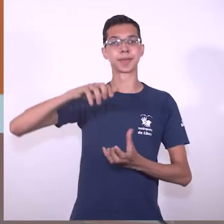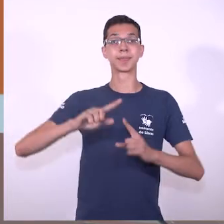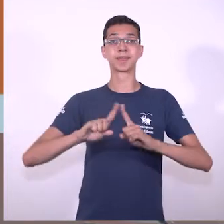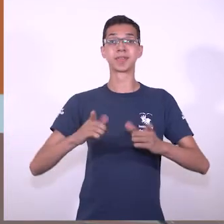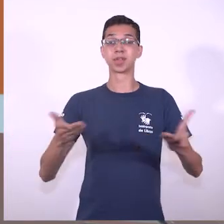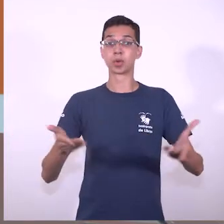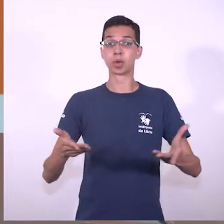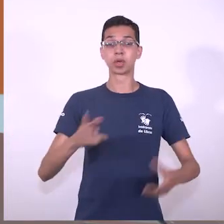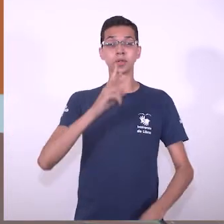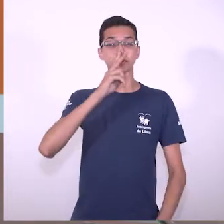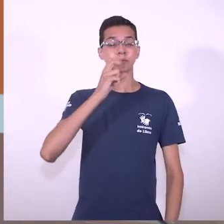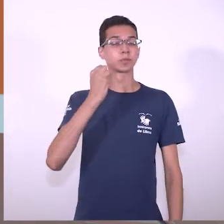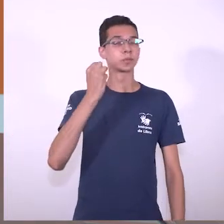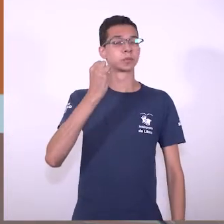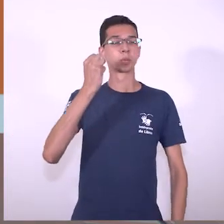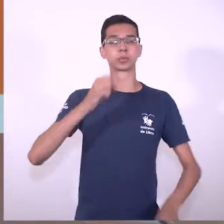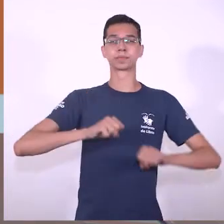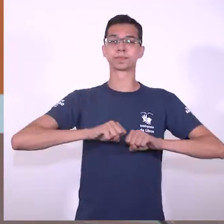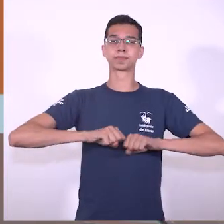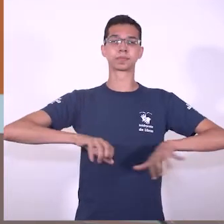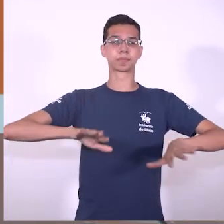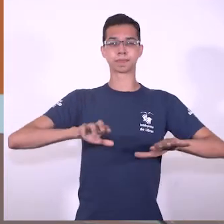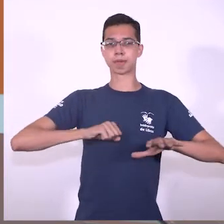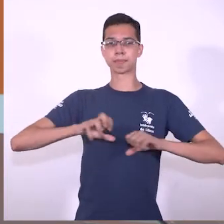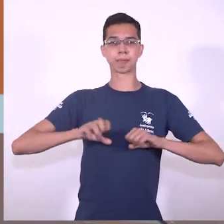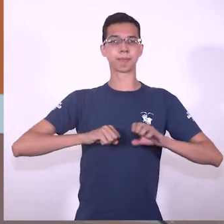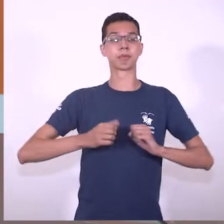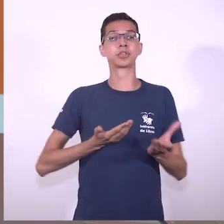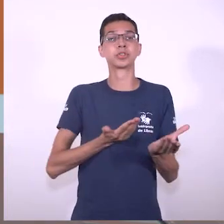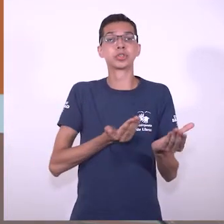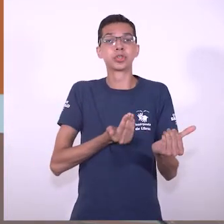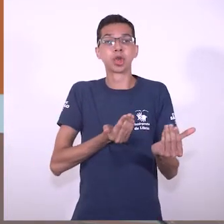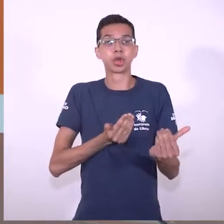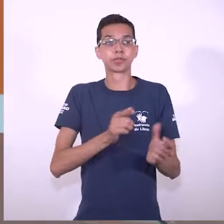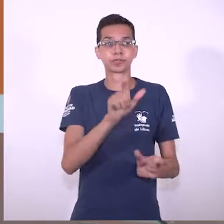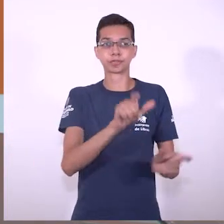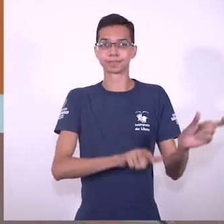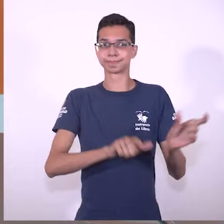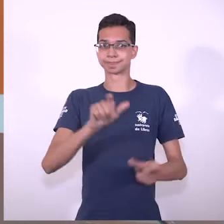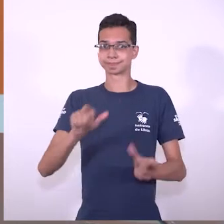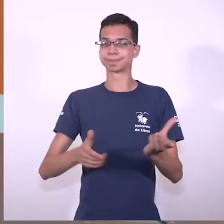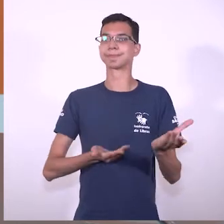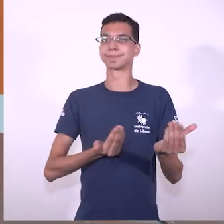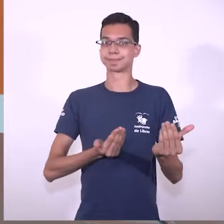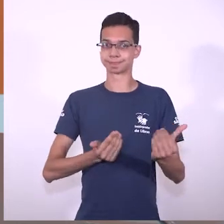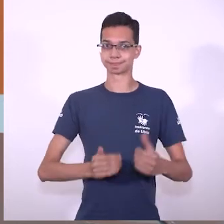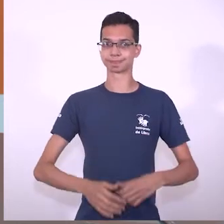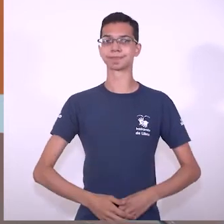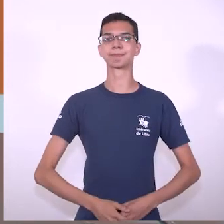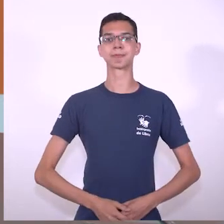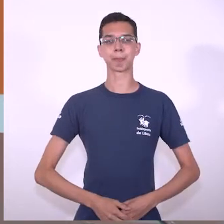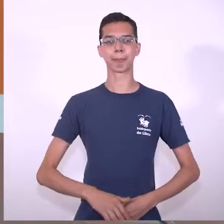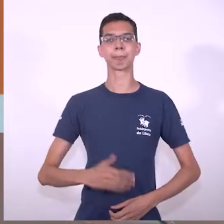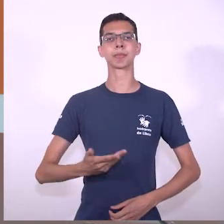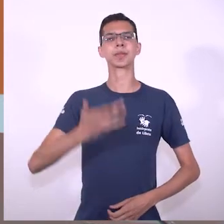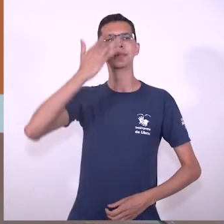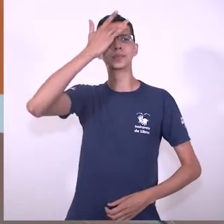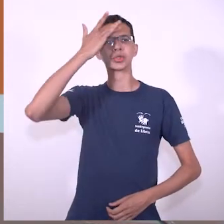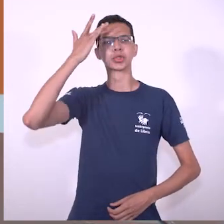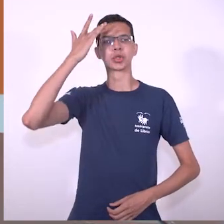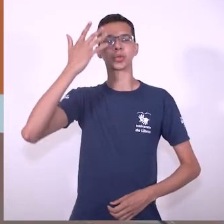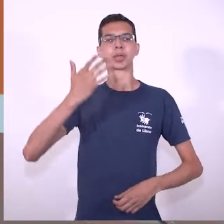jovens. Os pacientes, eles avançam com a patologia sem